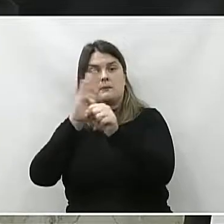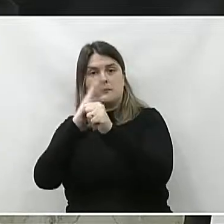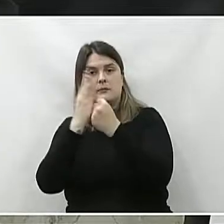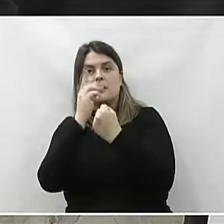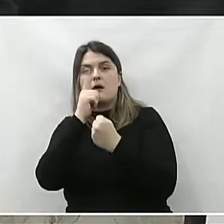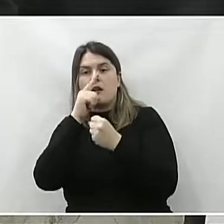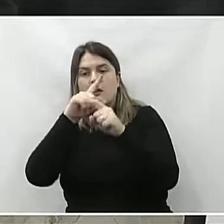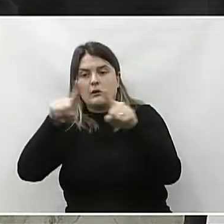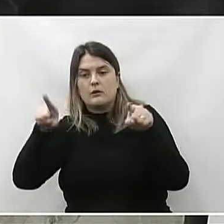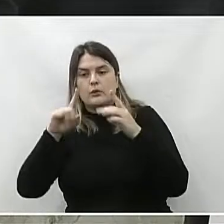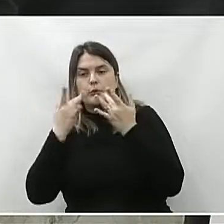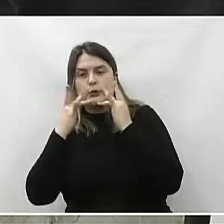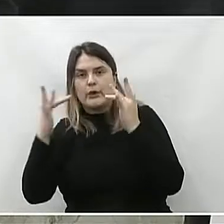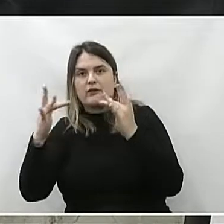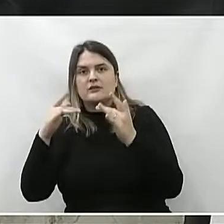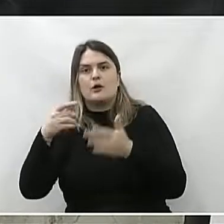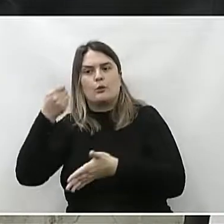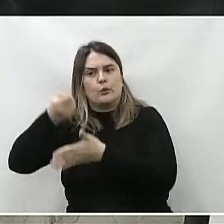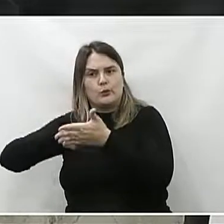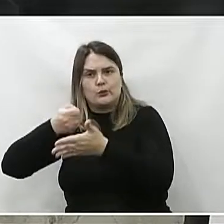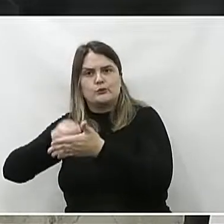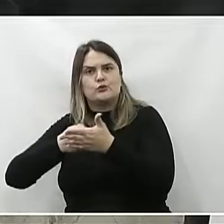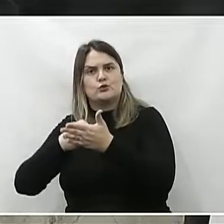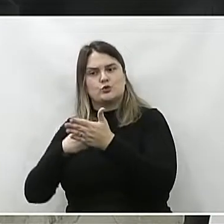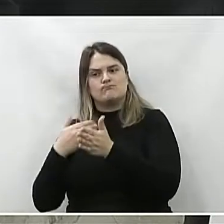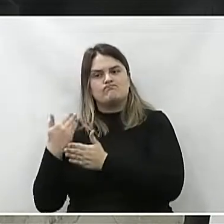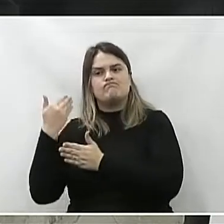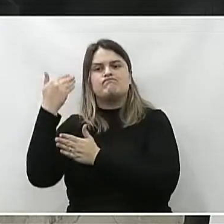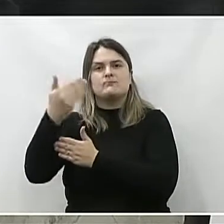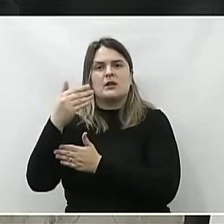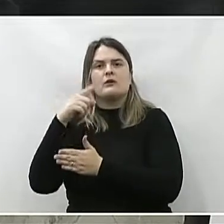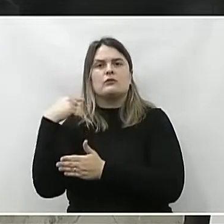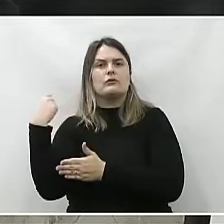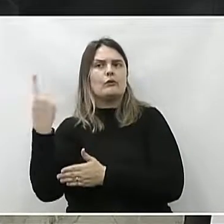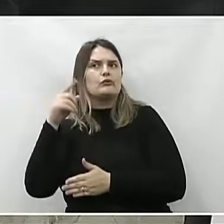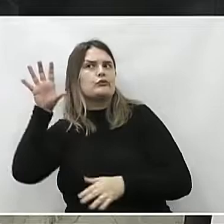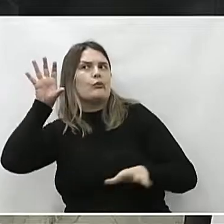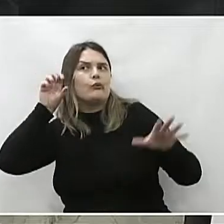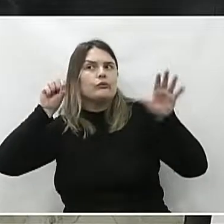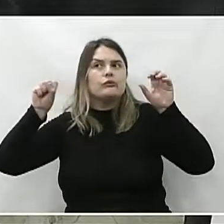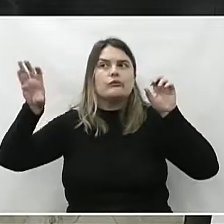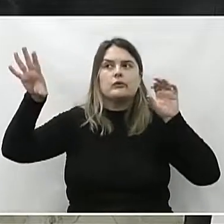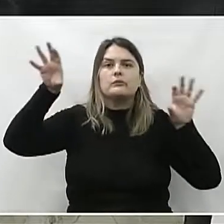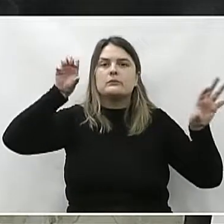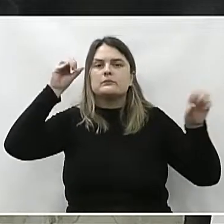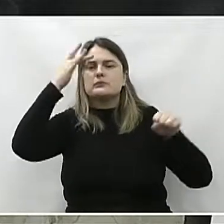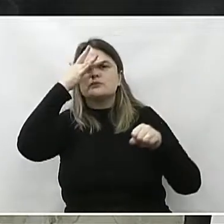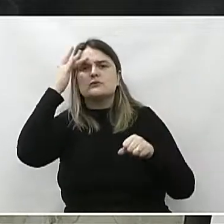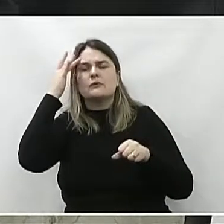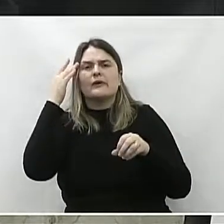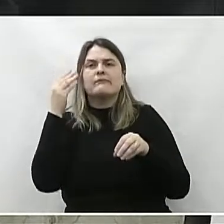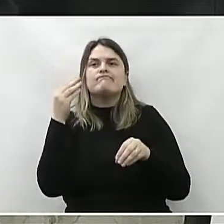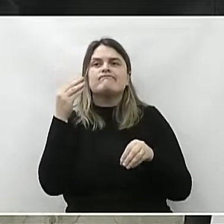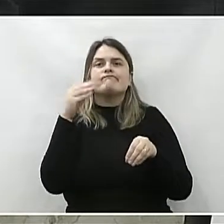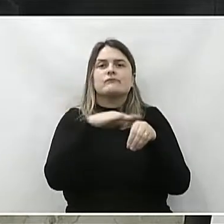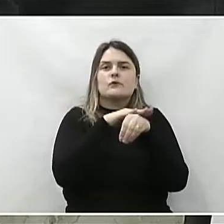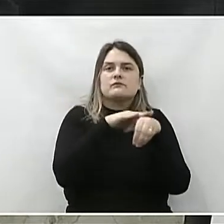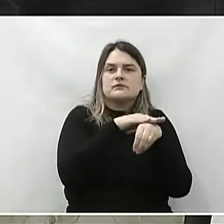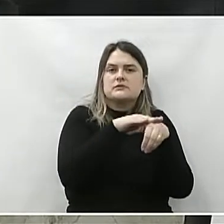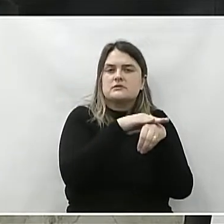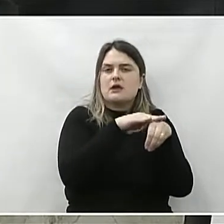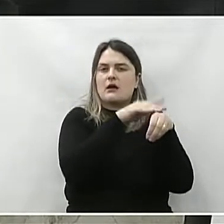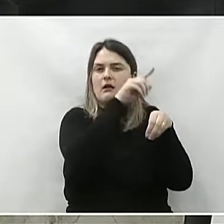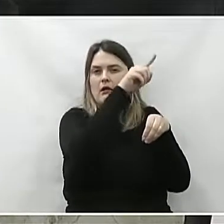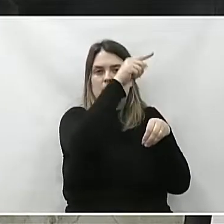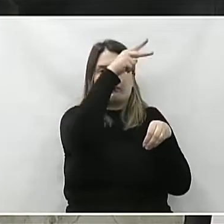somos apenas coadjuvantes. A gente está fazendo o intermédio de ouvir as comunidades e buscar junto ao executivo,